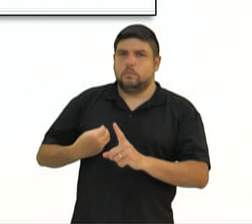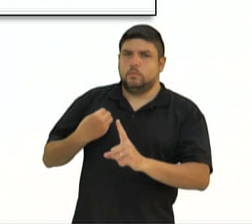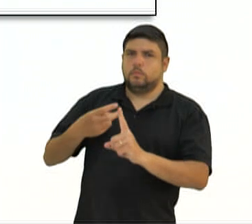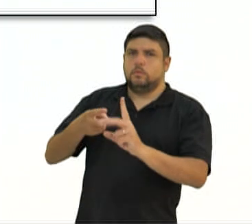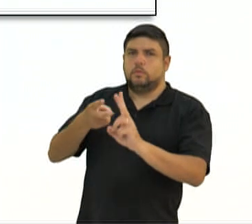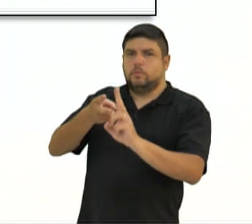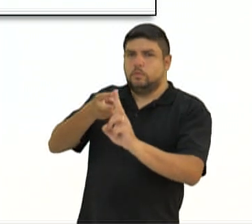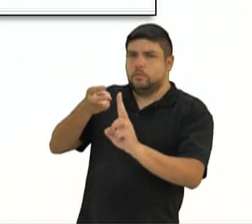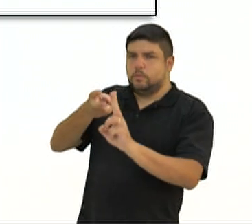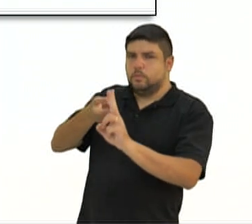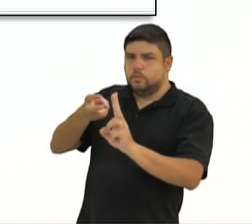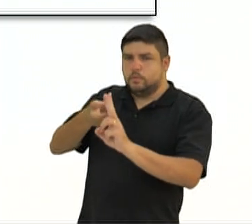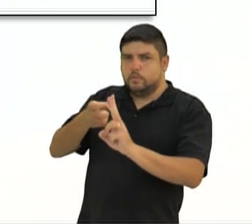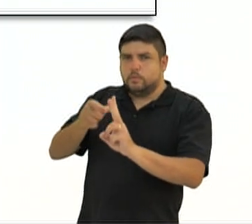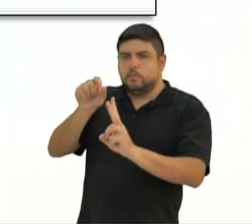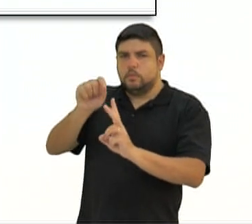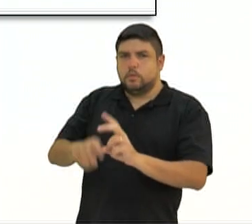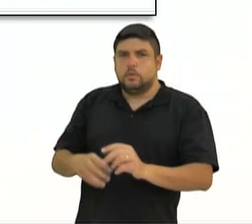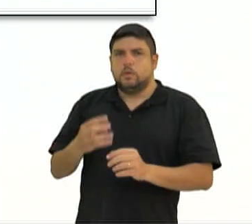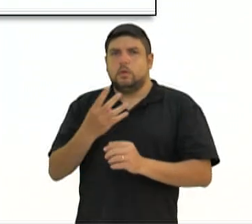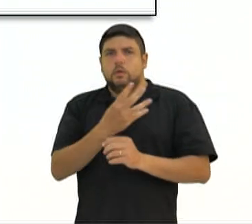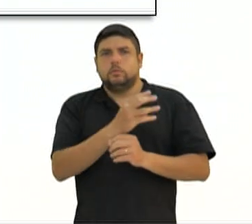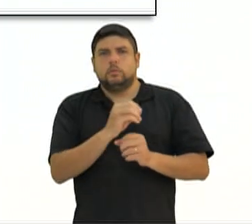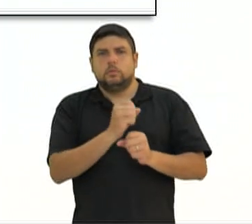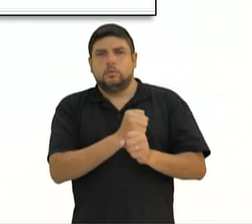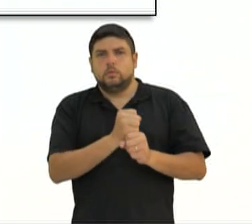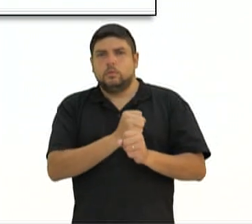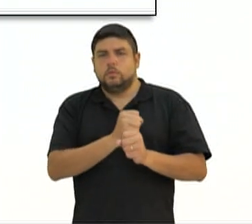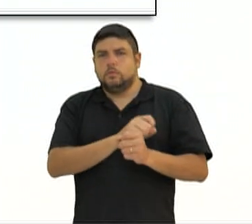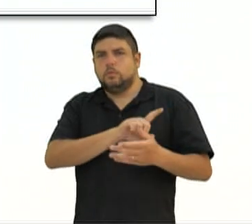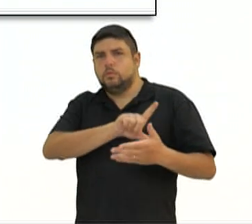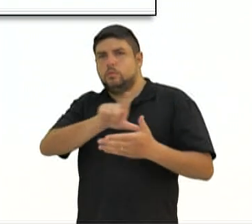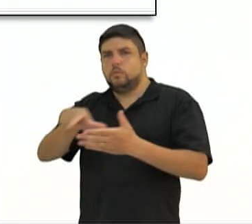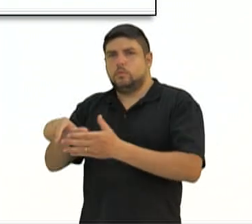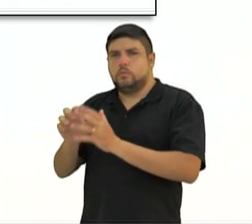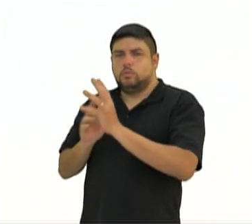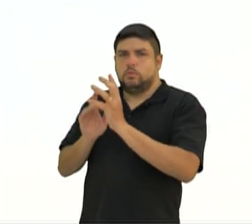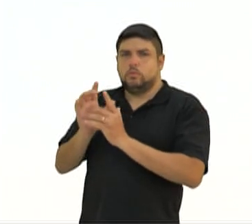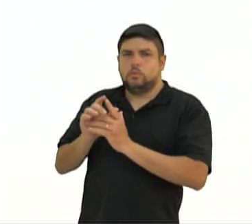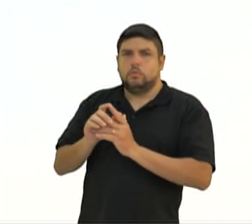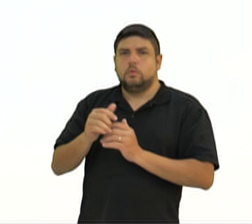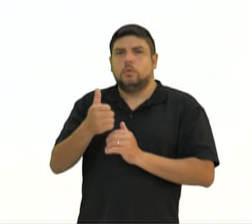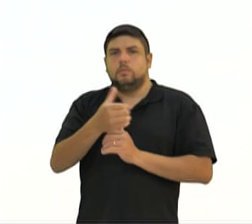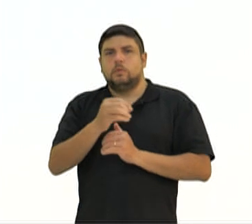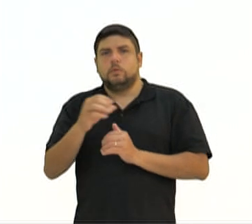400 anos antes de Cristo e 1400 anos depois de Cristo.